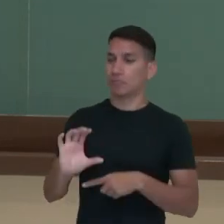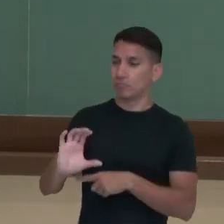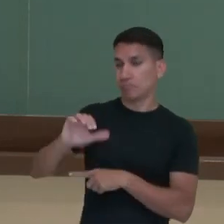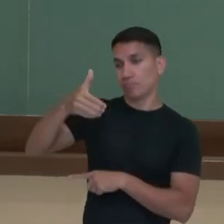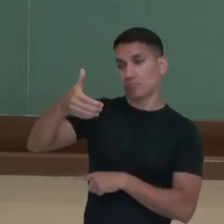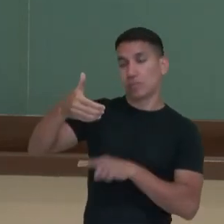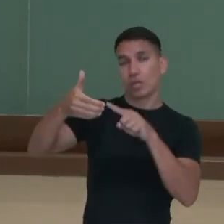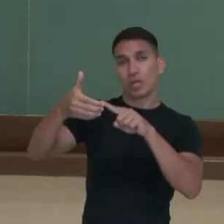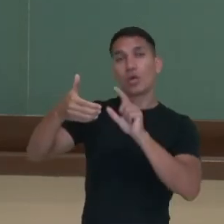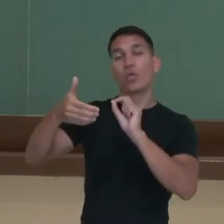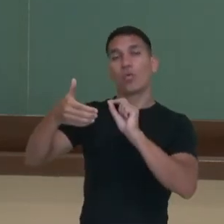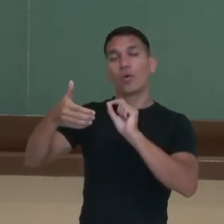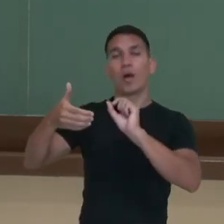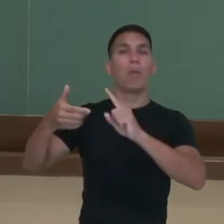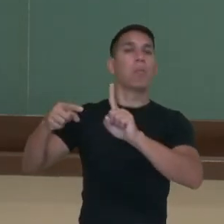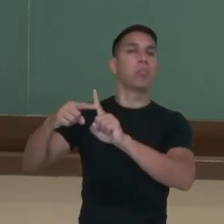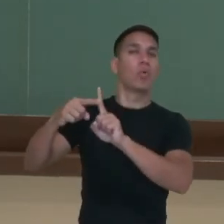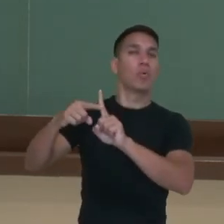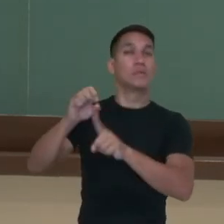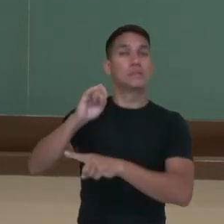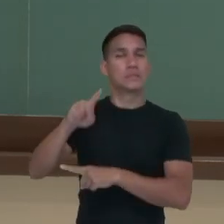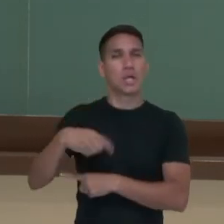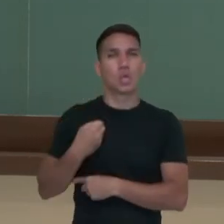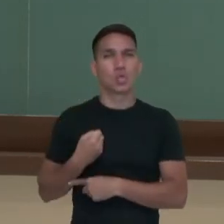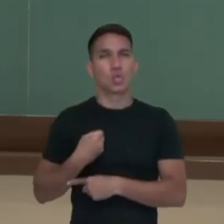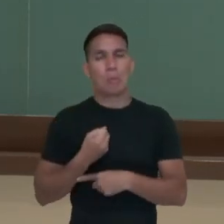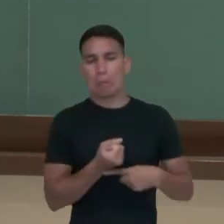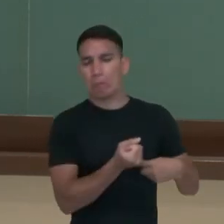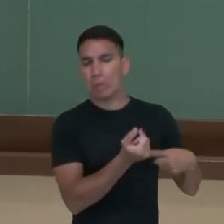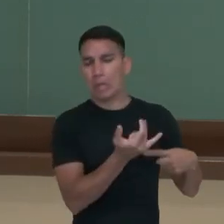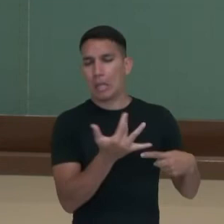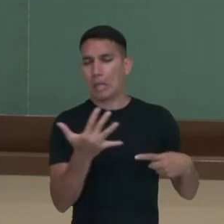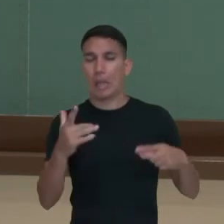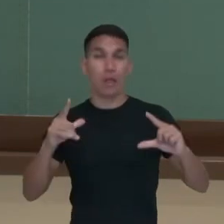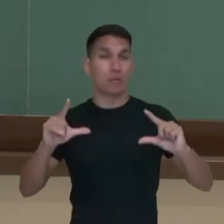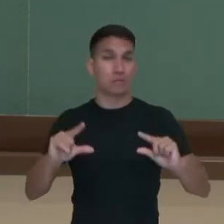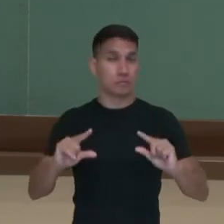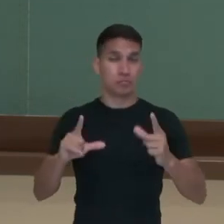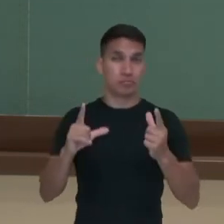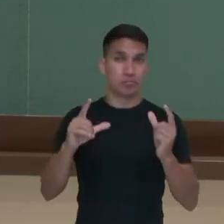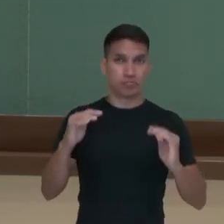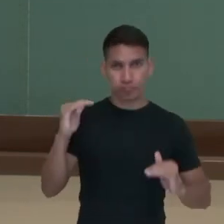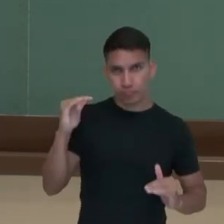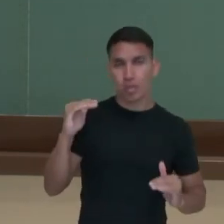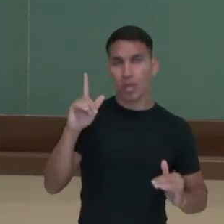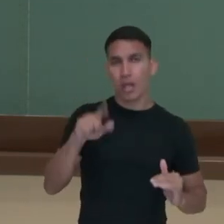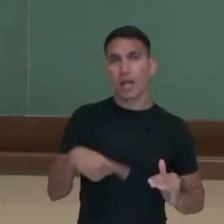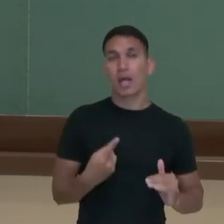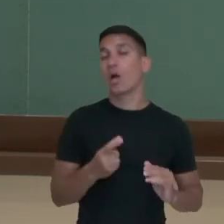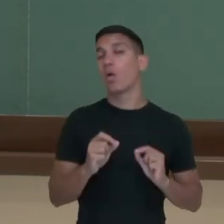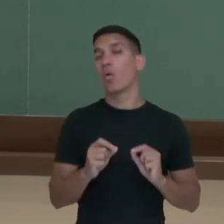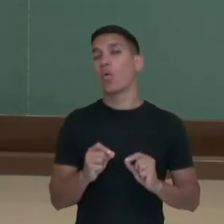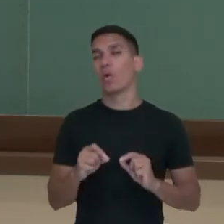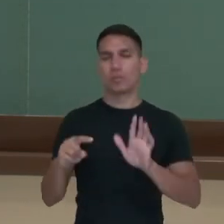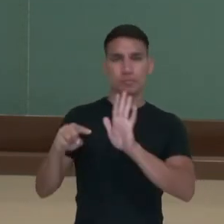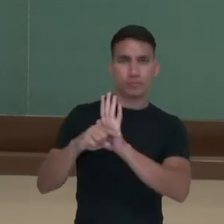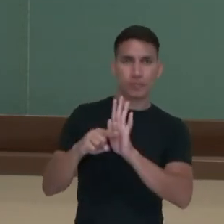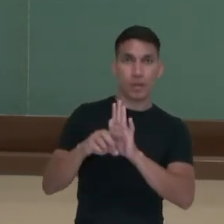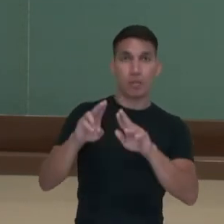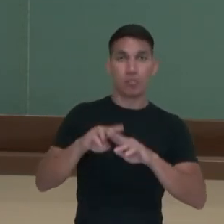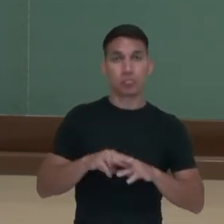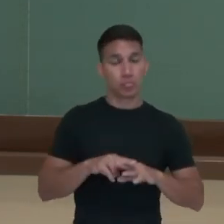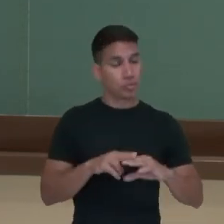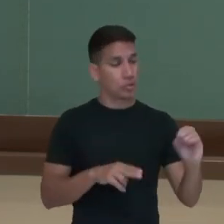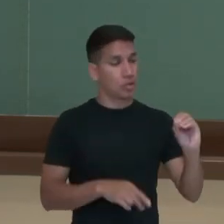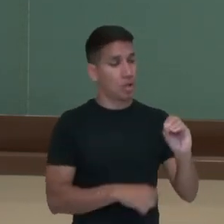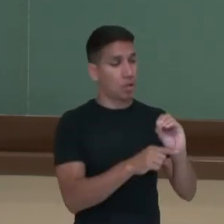pequeno, o expoente vai ficar negativo. Então, por exemplo aqui, a massa de um próton. Então, a vírgula está aqui, ela vai andar até